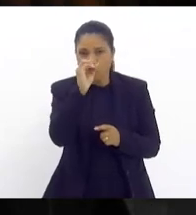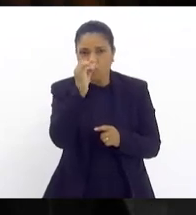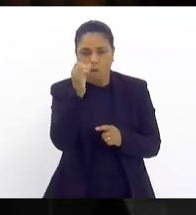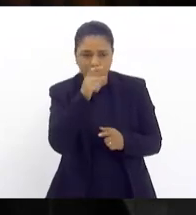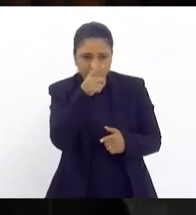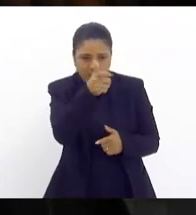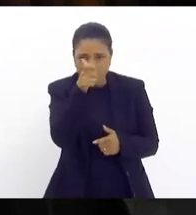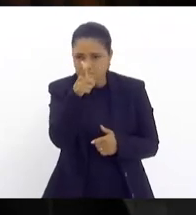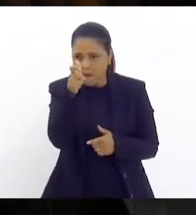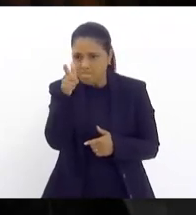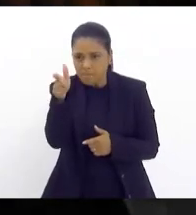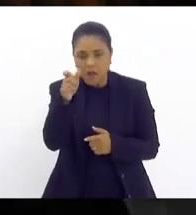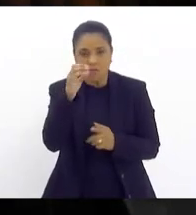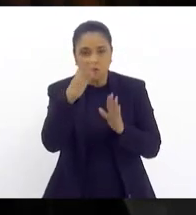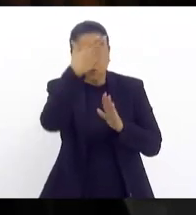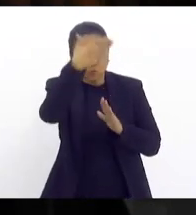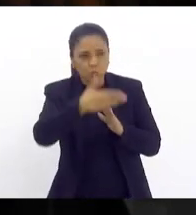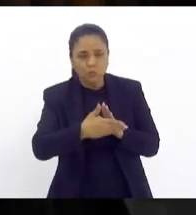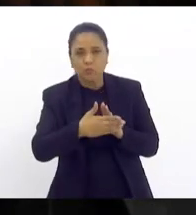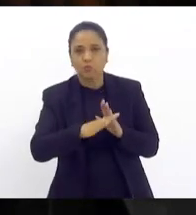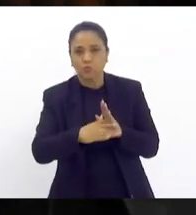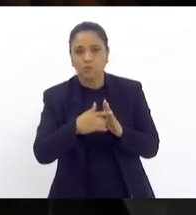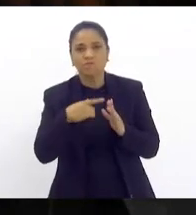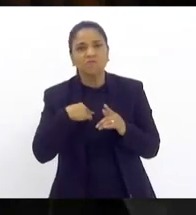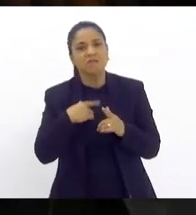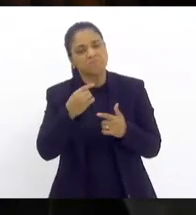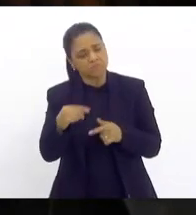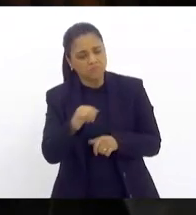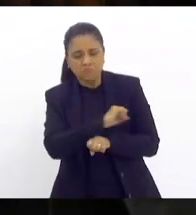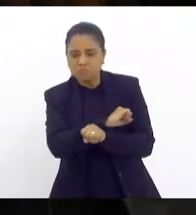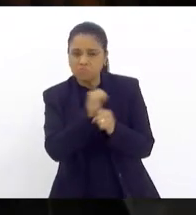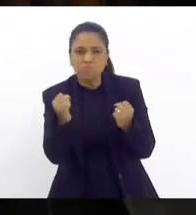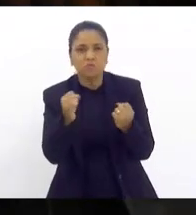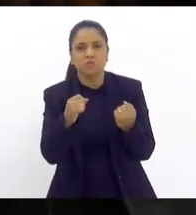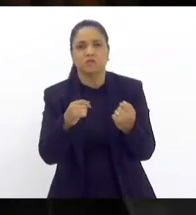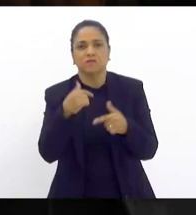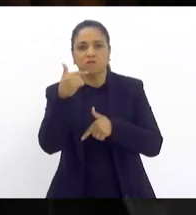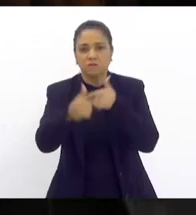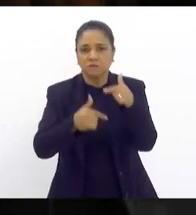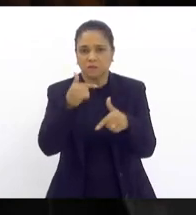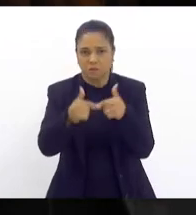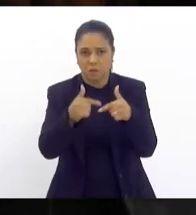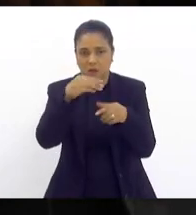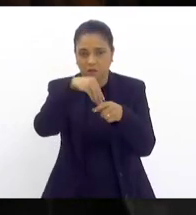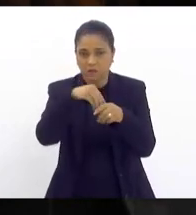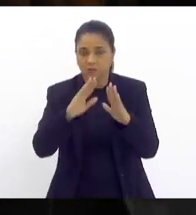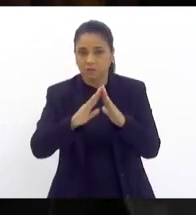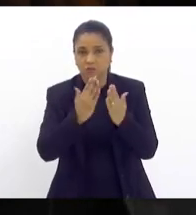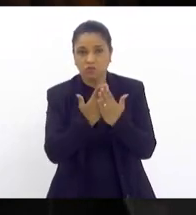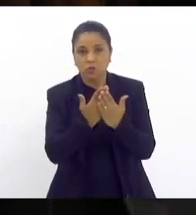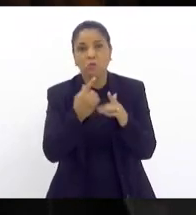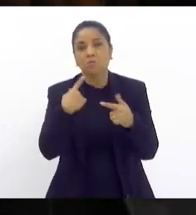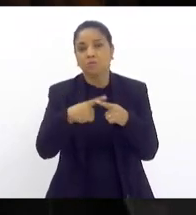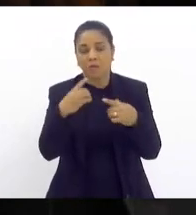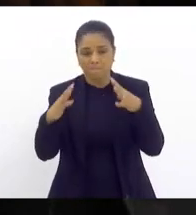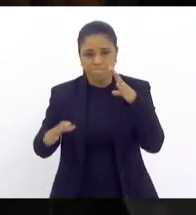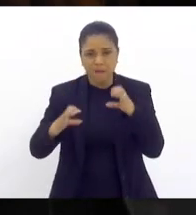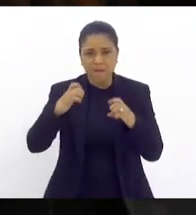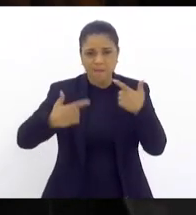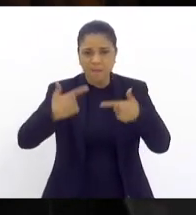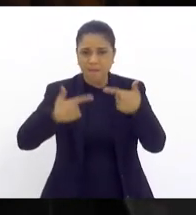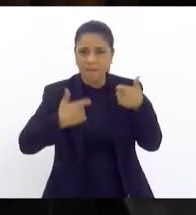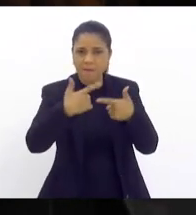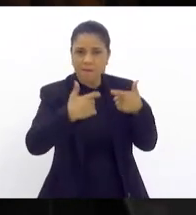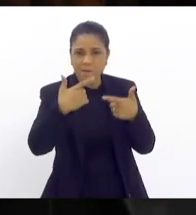muitas vezes impedida de funcionar pelos tiroteios estão acontecendo na região como tem acontecido em várias outras regiões